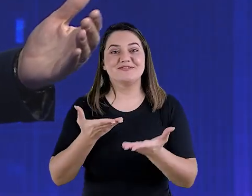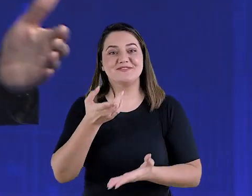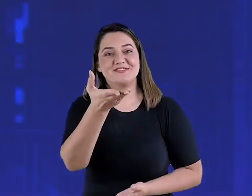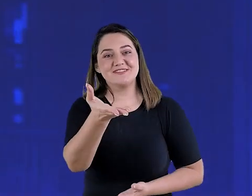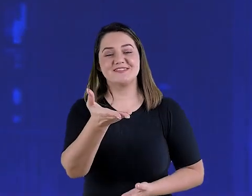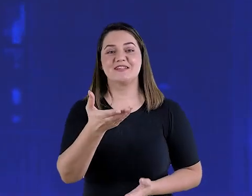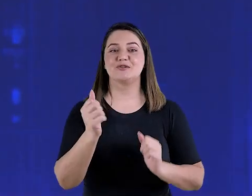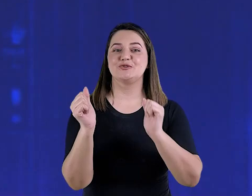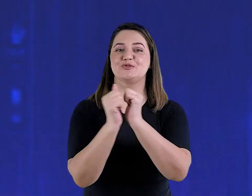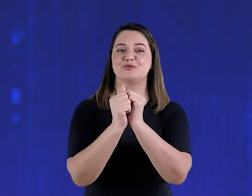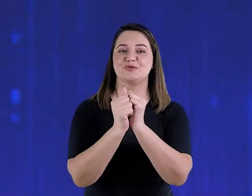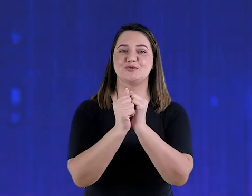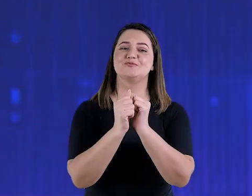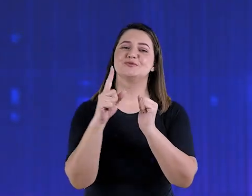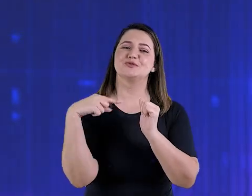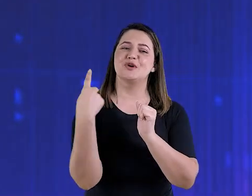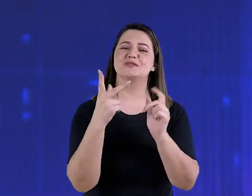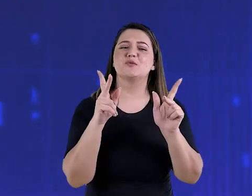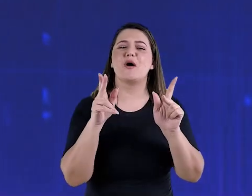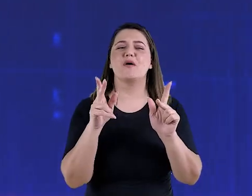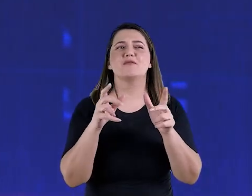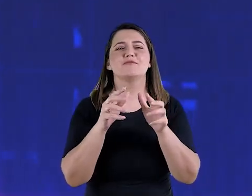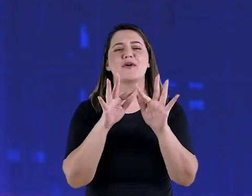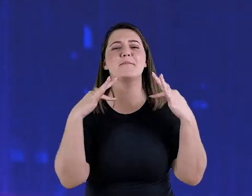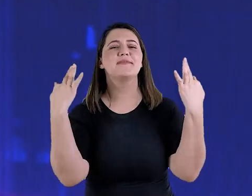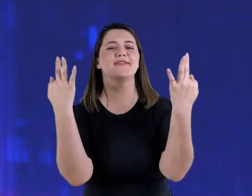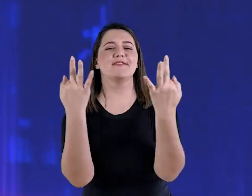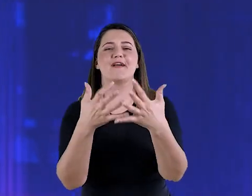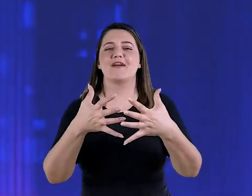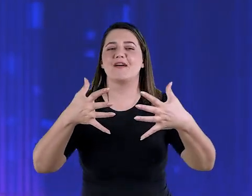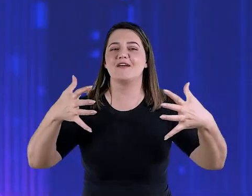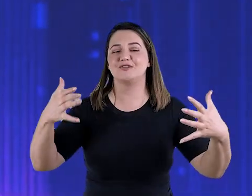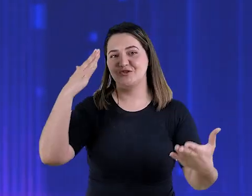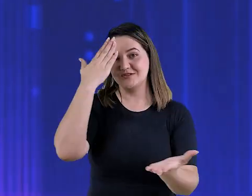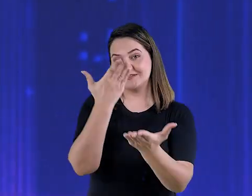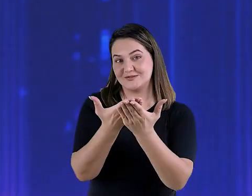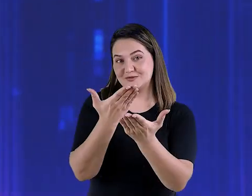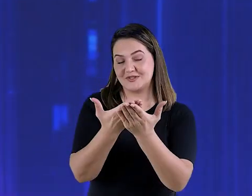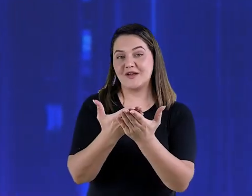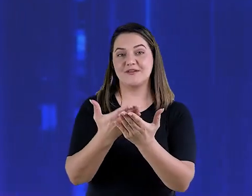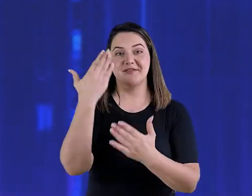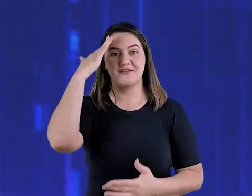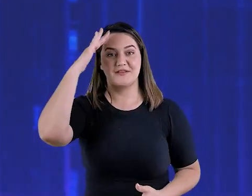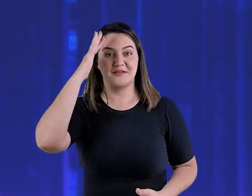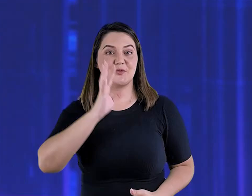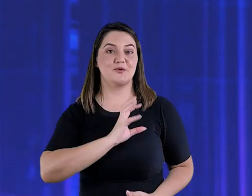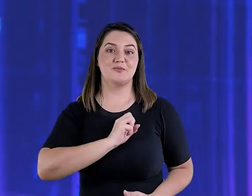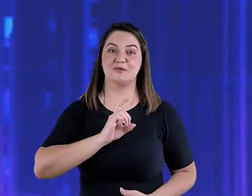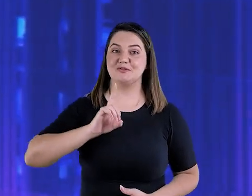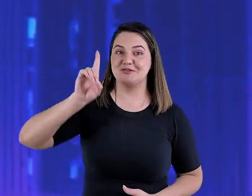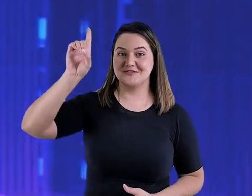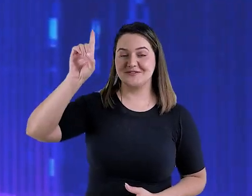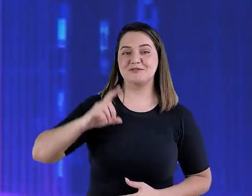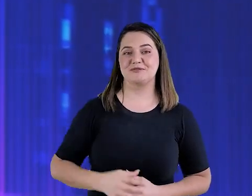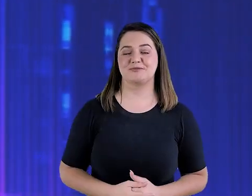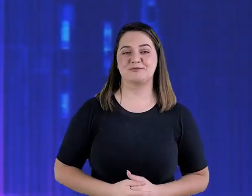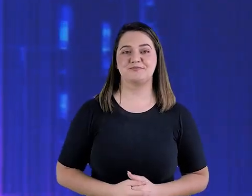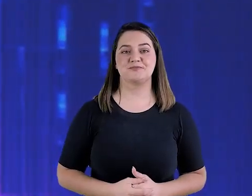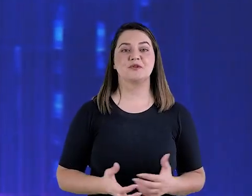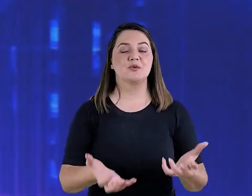sua família estudando a Bíblia para entender mais e melhor do amor de Deus. Eu quero te fazer um pedido muito